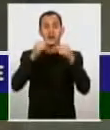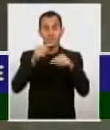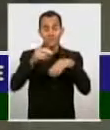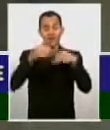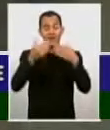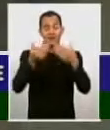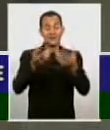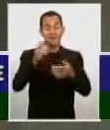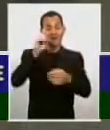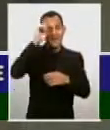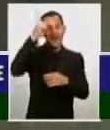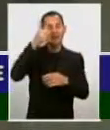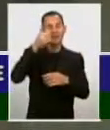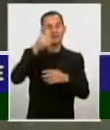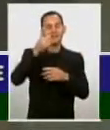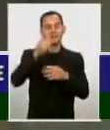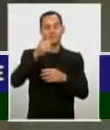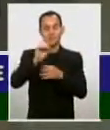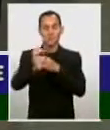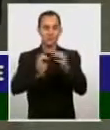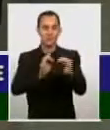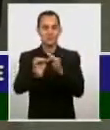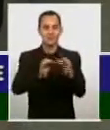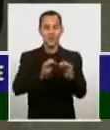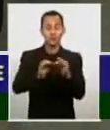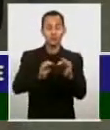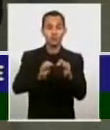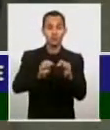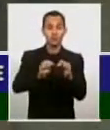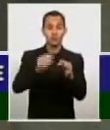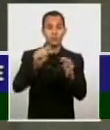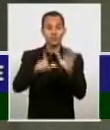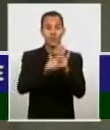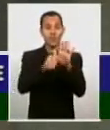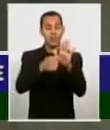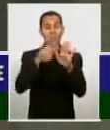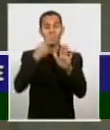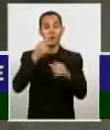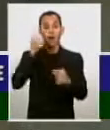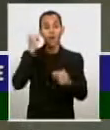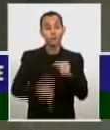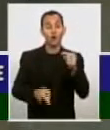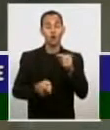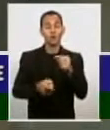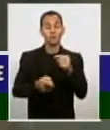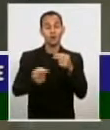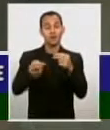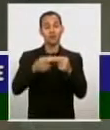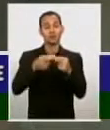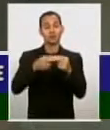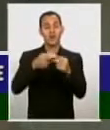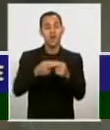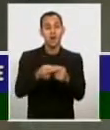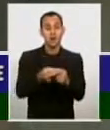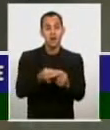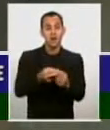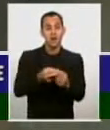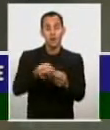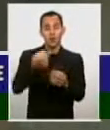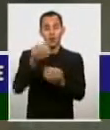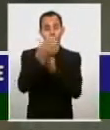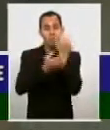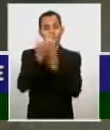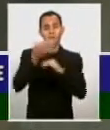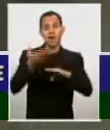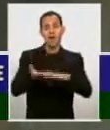baseado nisso, nós criamos um projeto proibindo a utilização de aparelhos sonoros